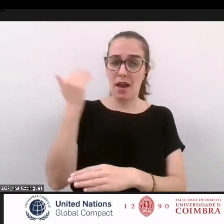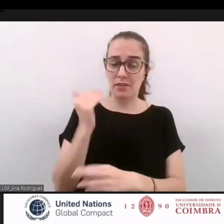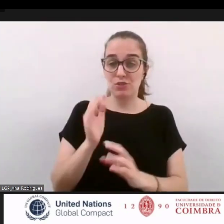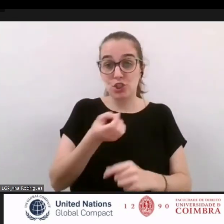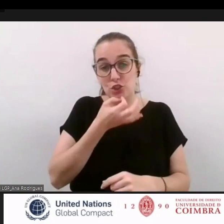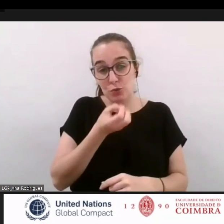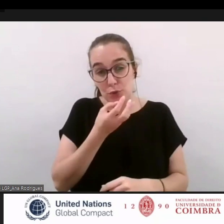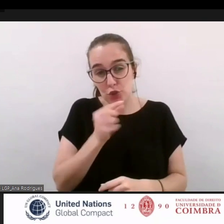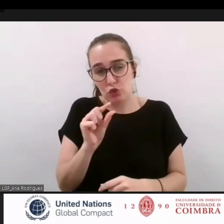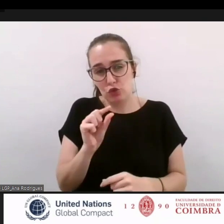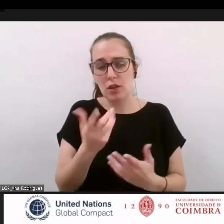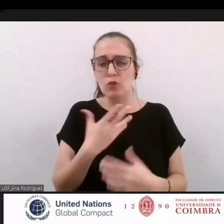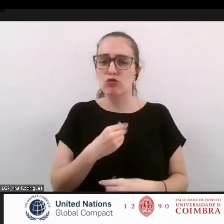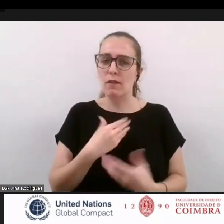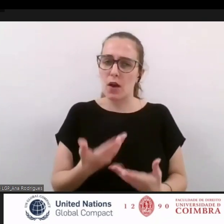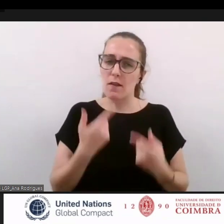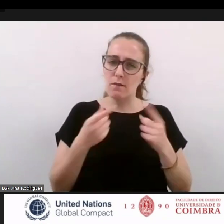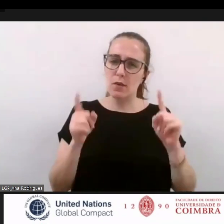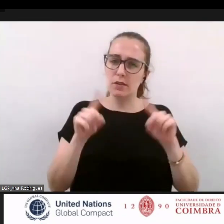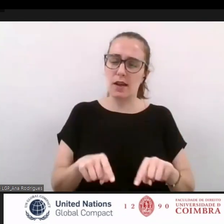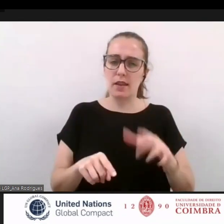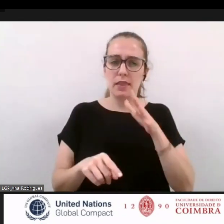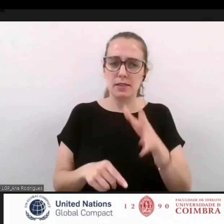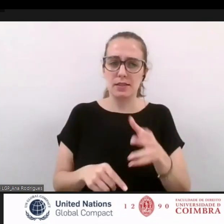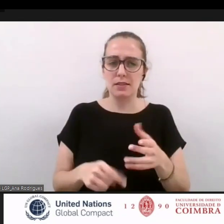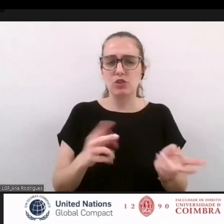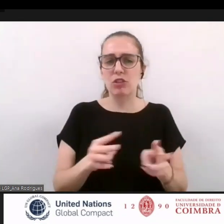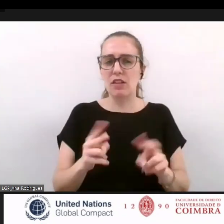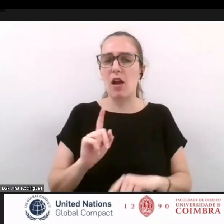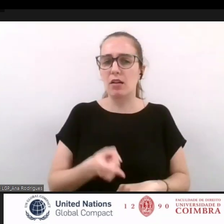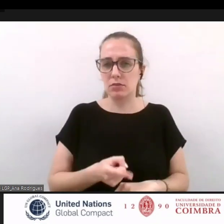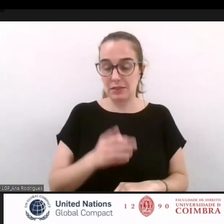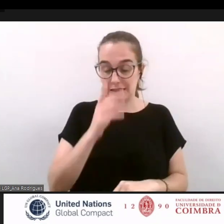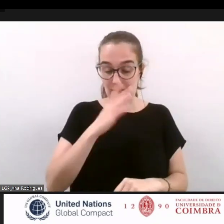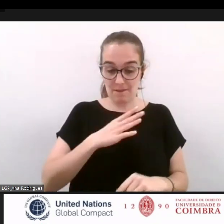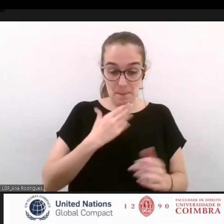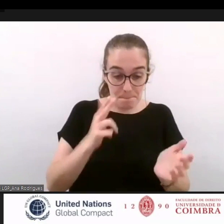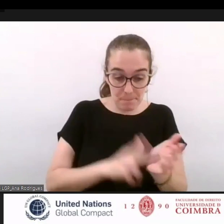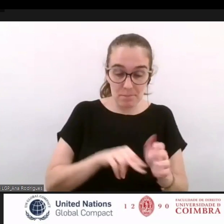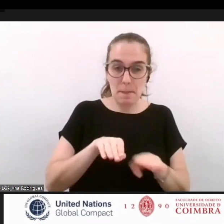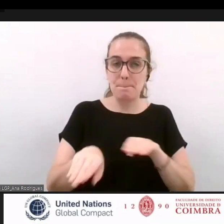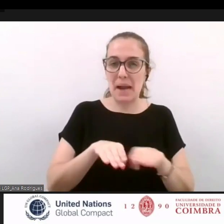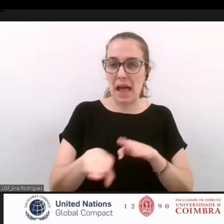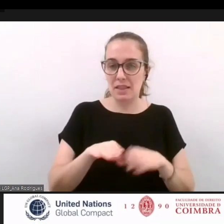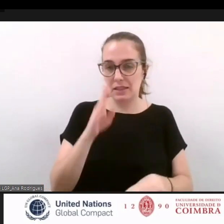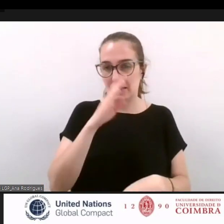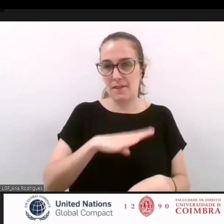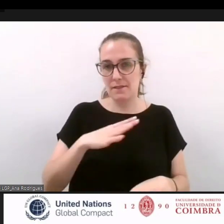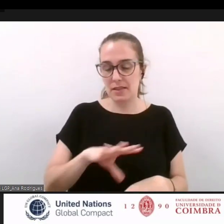abordou este assunto, mas como é que nós podemos, que estratégias podemos colocar no terreno para levar esse